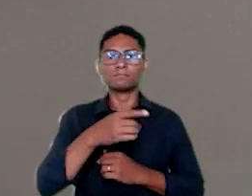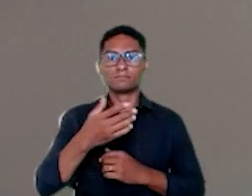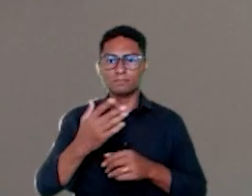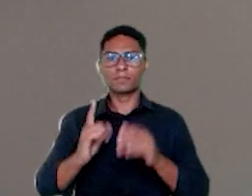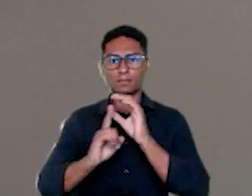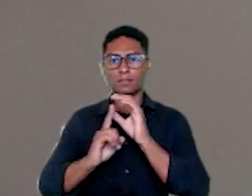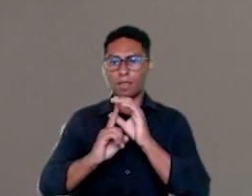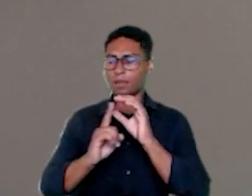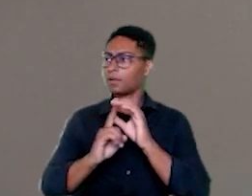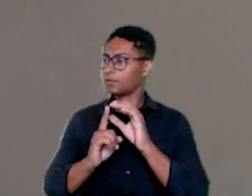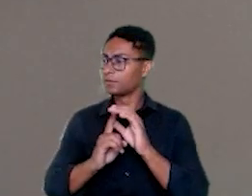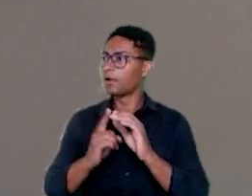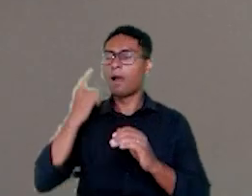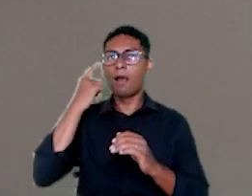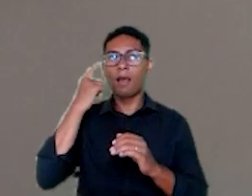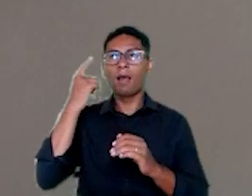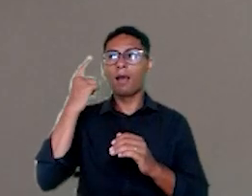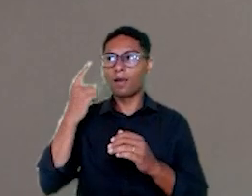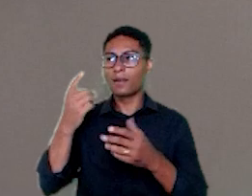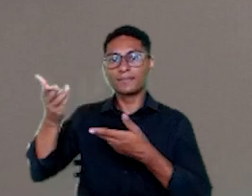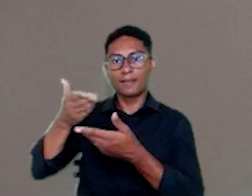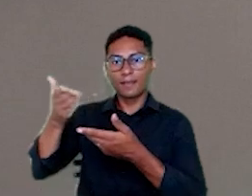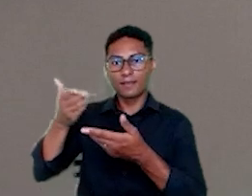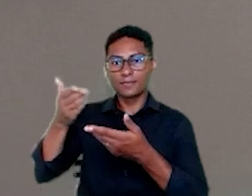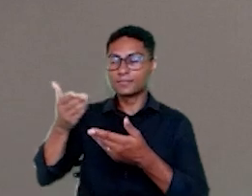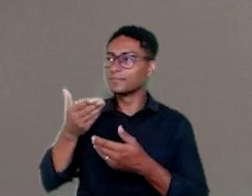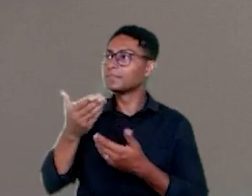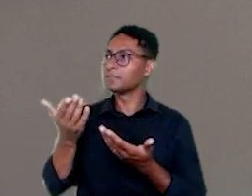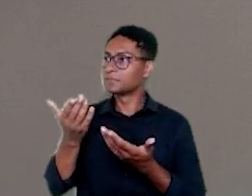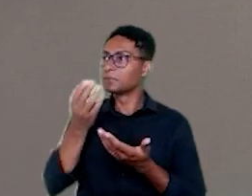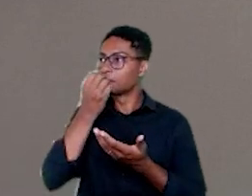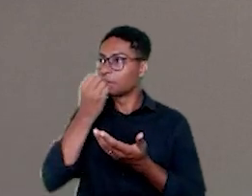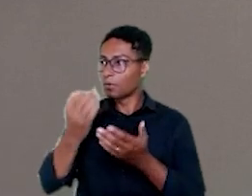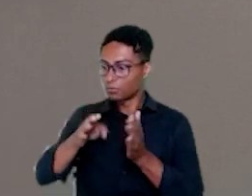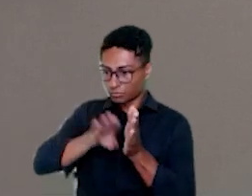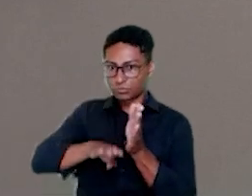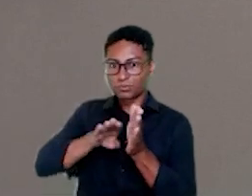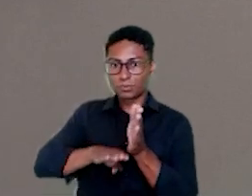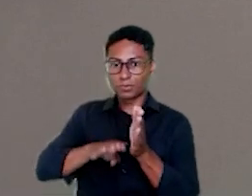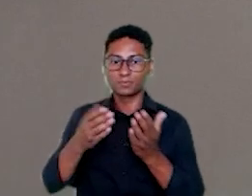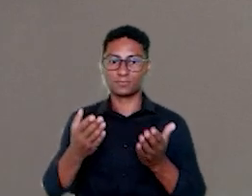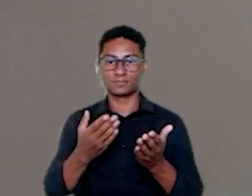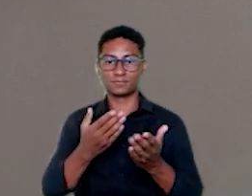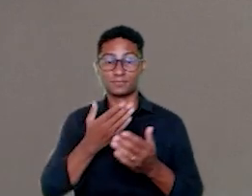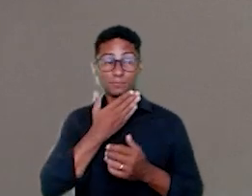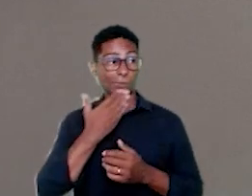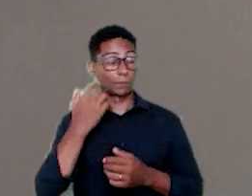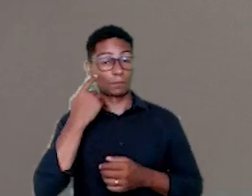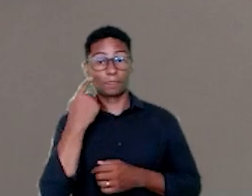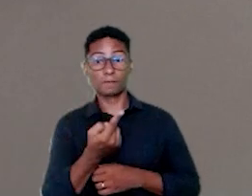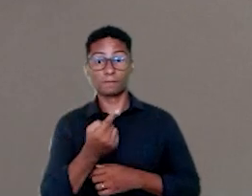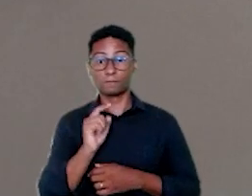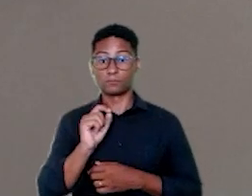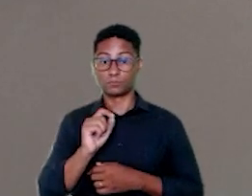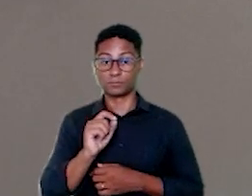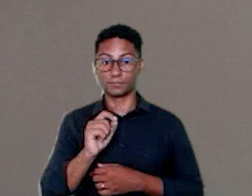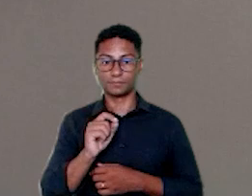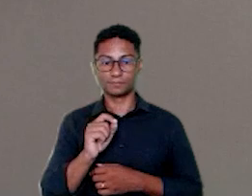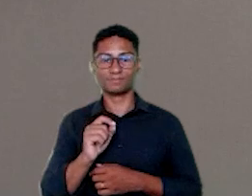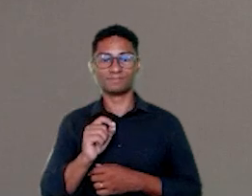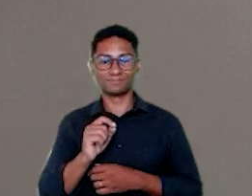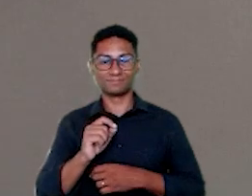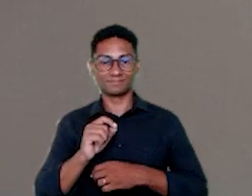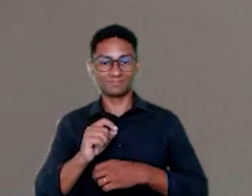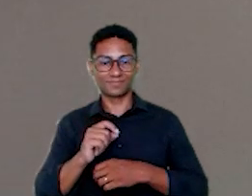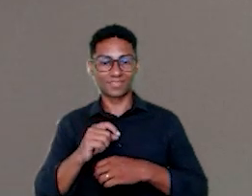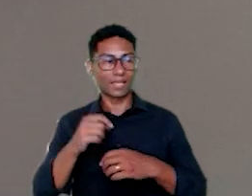com a marca, né? Cria um engajamento para a gente e a gente vê ali o produto em prática,